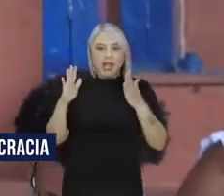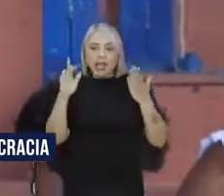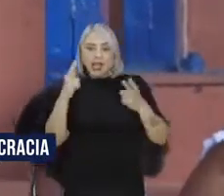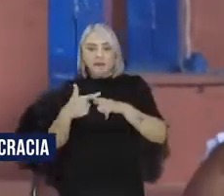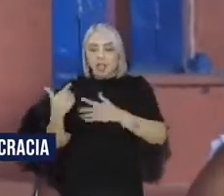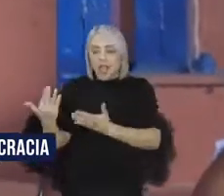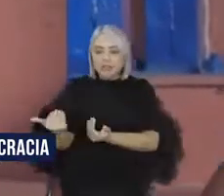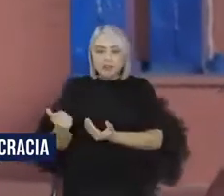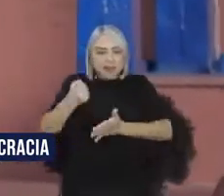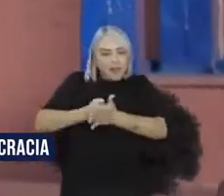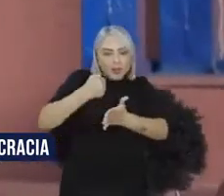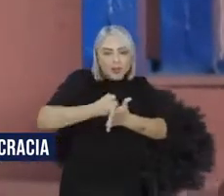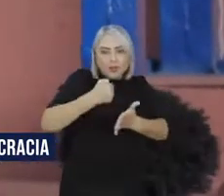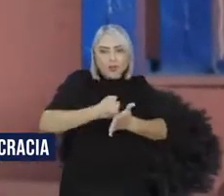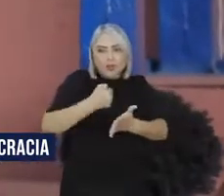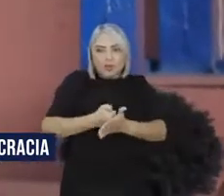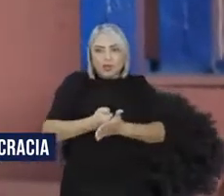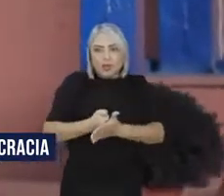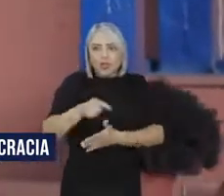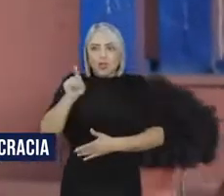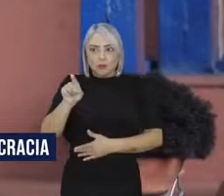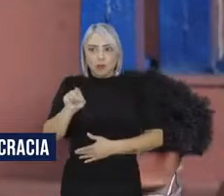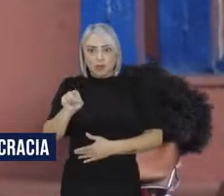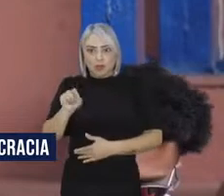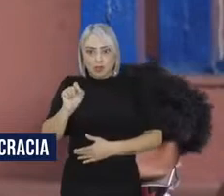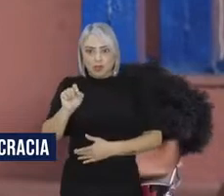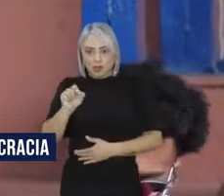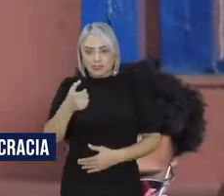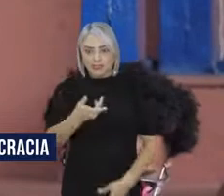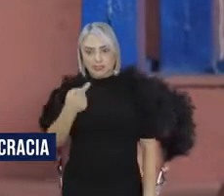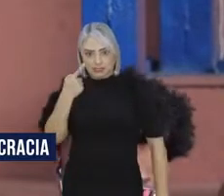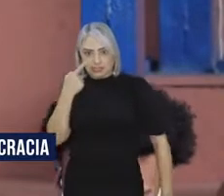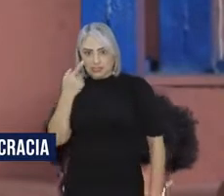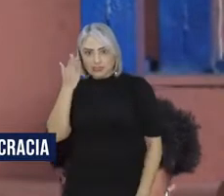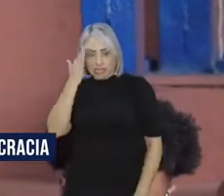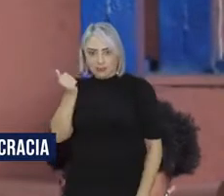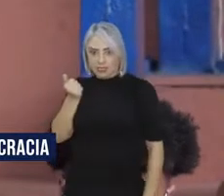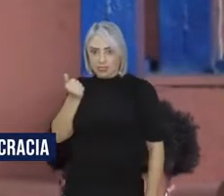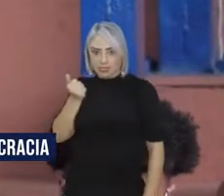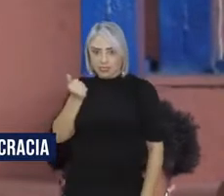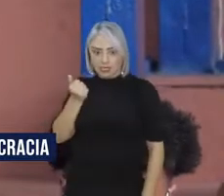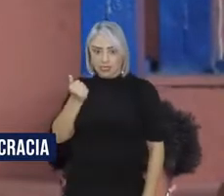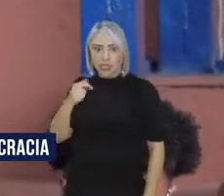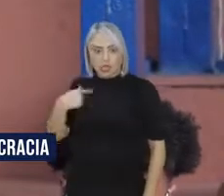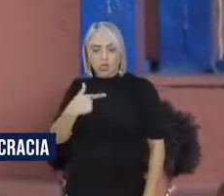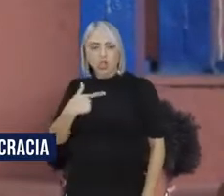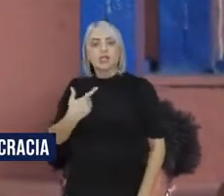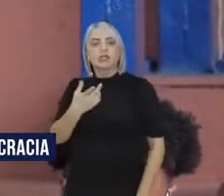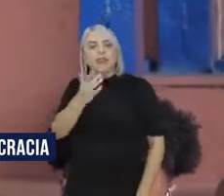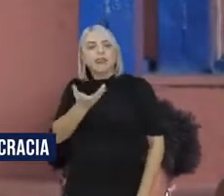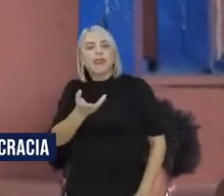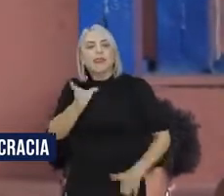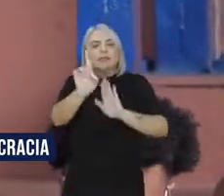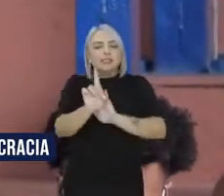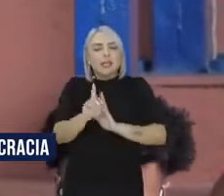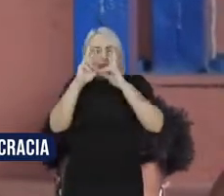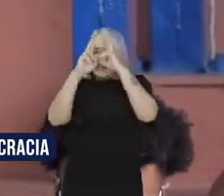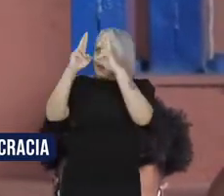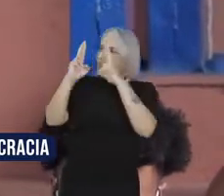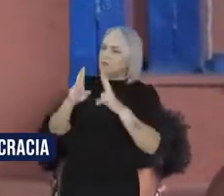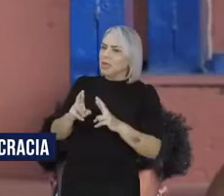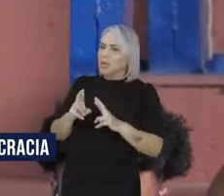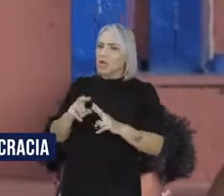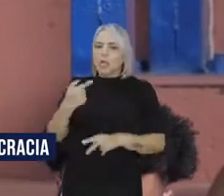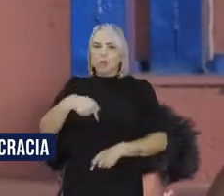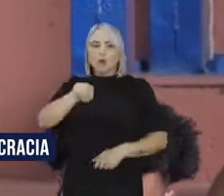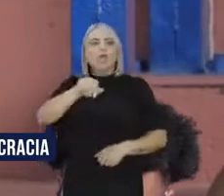pra frente, vocês estão ligados, né? A gente quer direito e a gente quer respeito. Não é porque a gente é daqui da comunidade que a